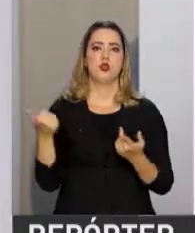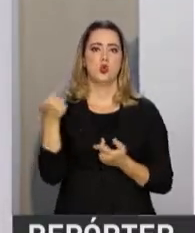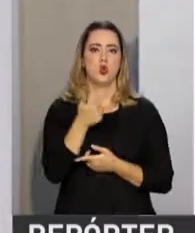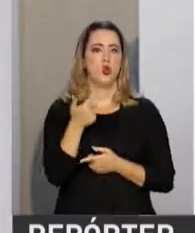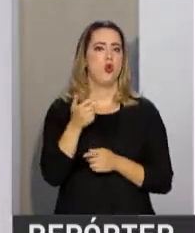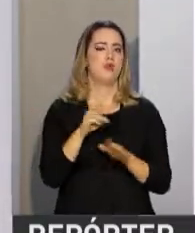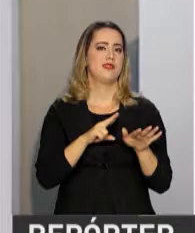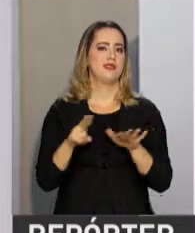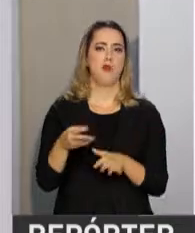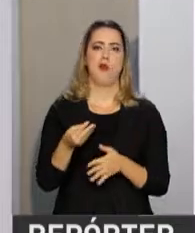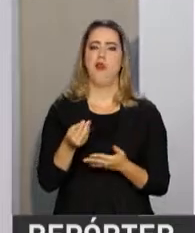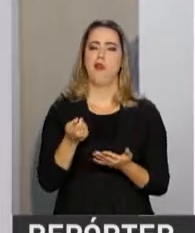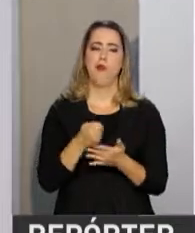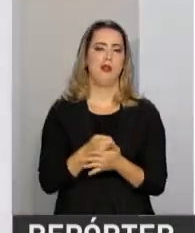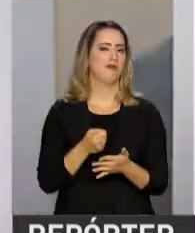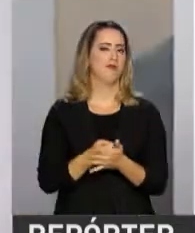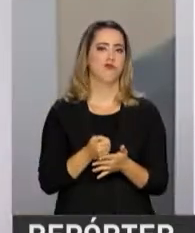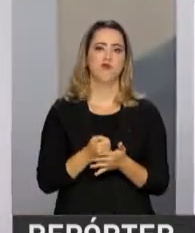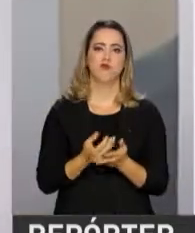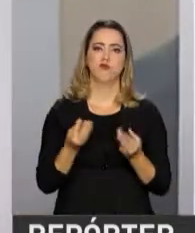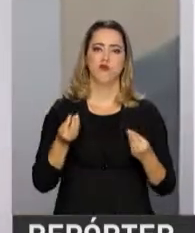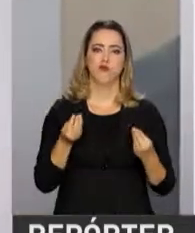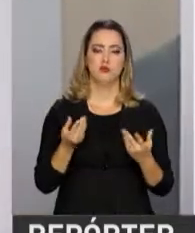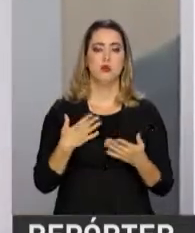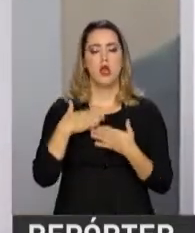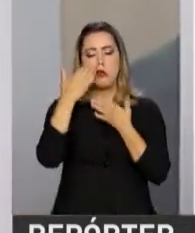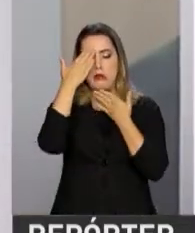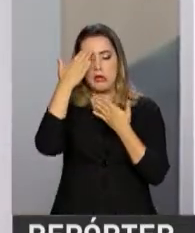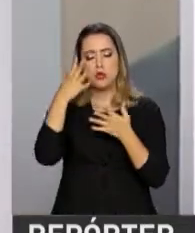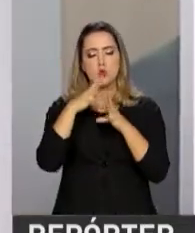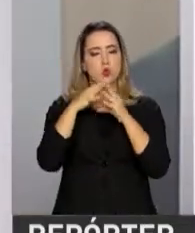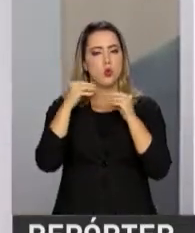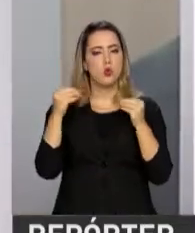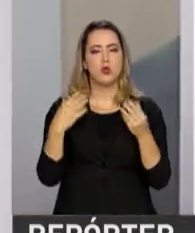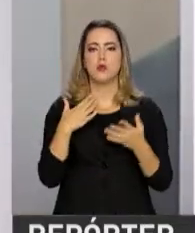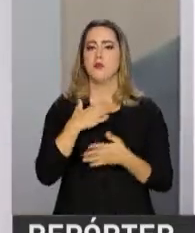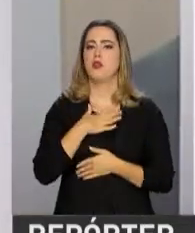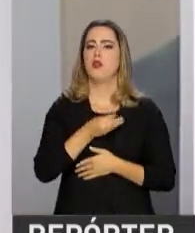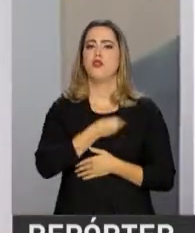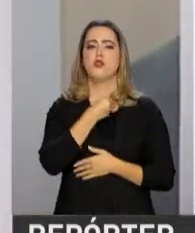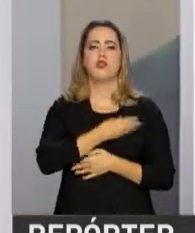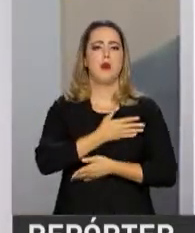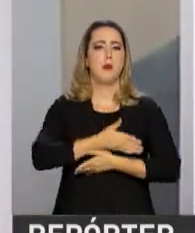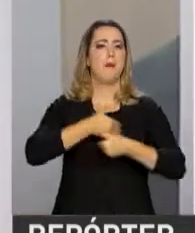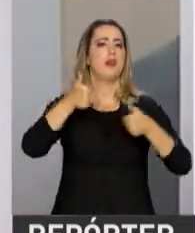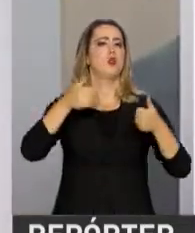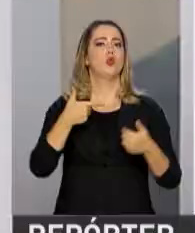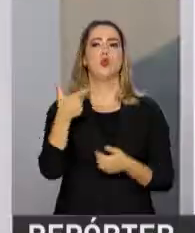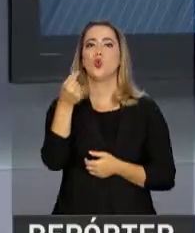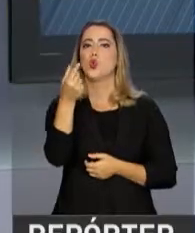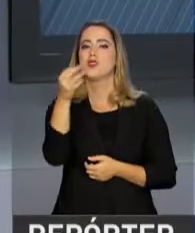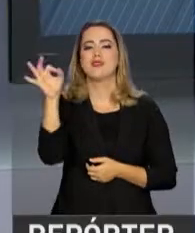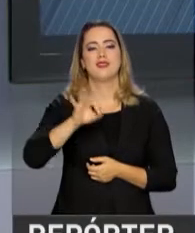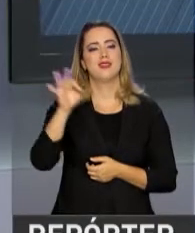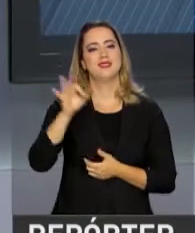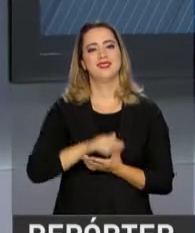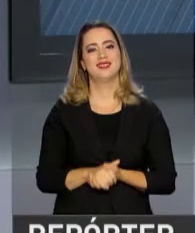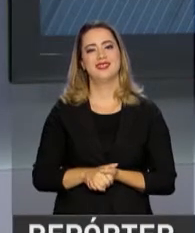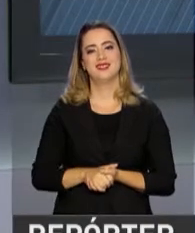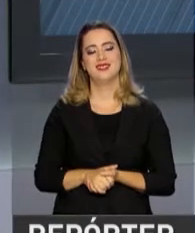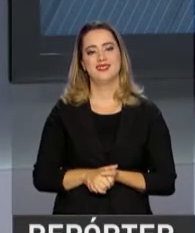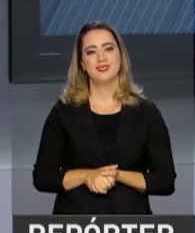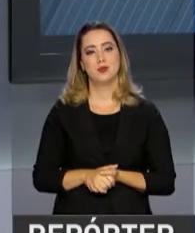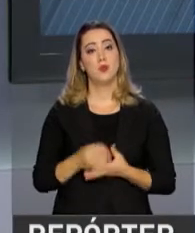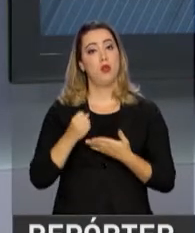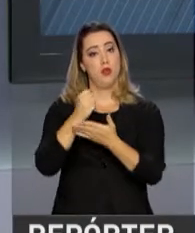menos não teria como pagar, entendeu? Agradeço muito de estar curada. Nossa, minha qualidade de vida melhorou 200%.